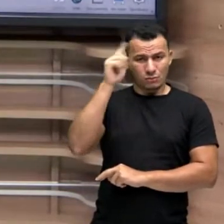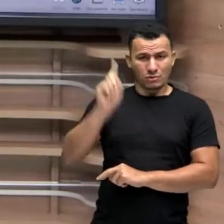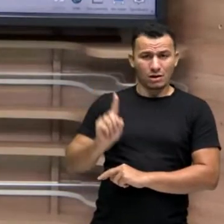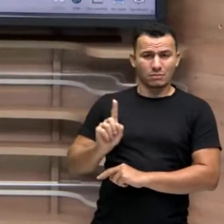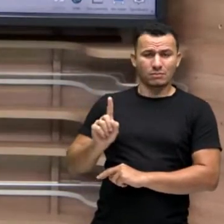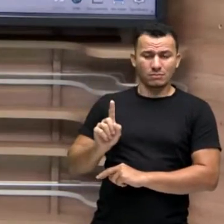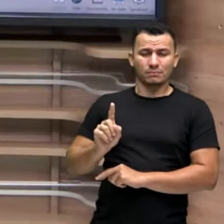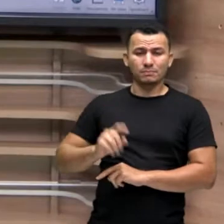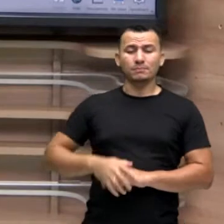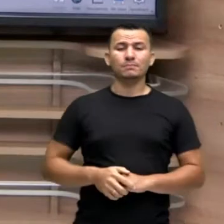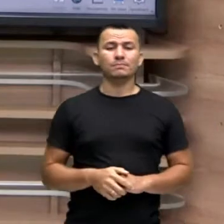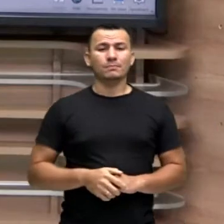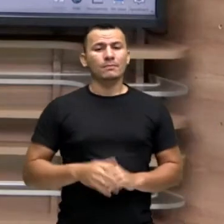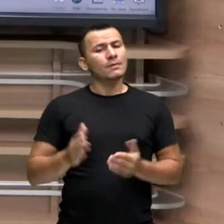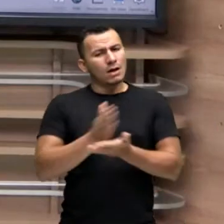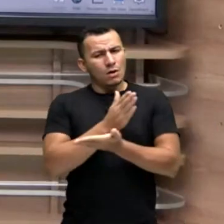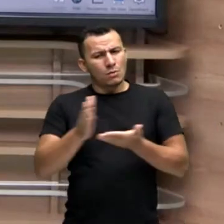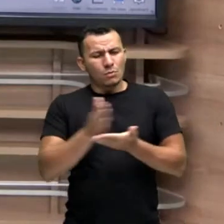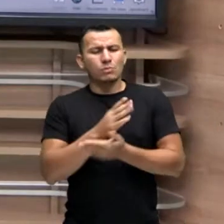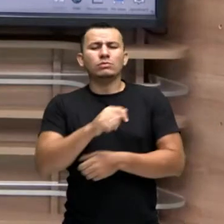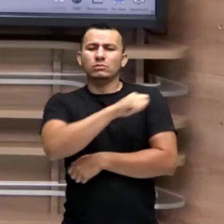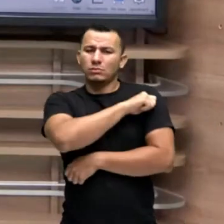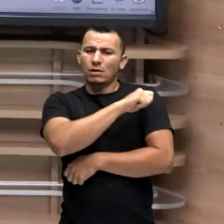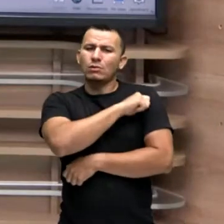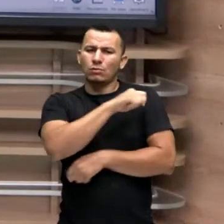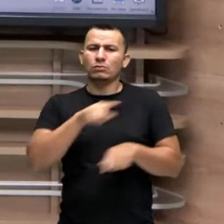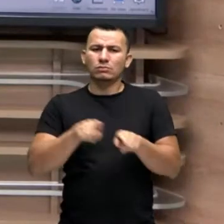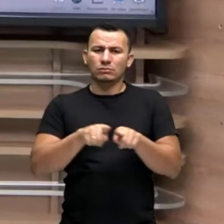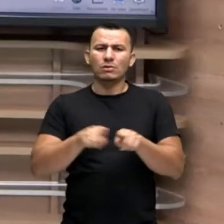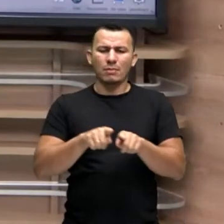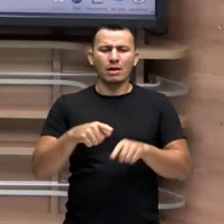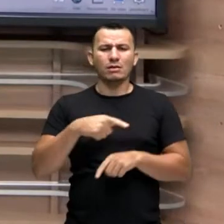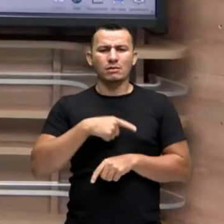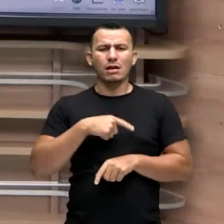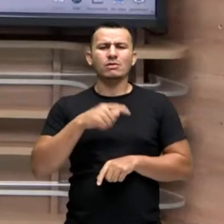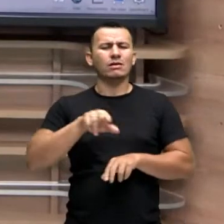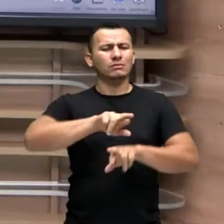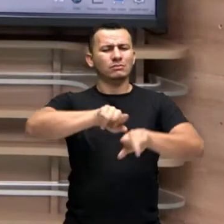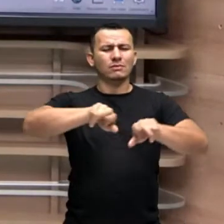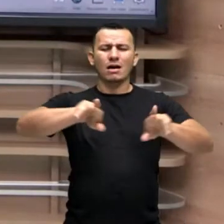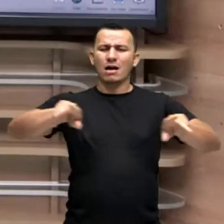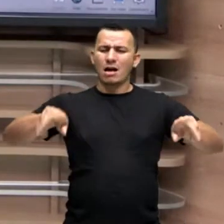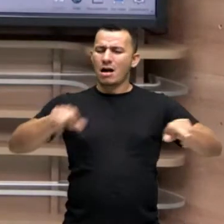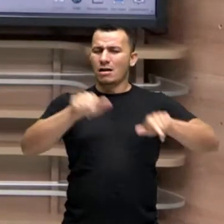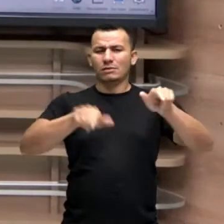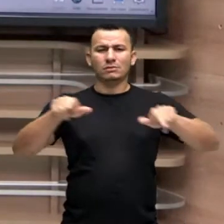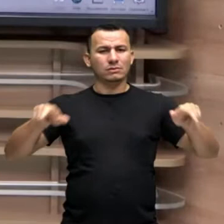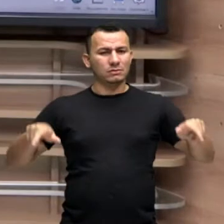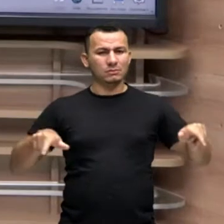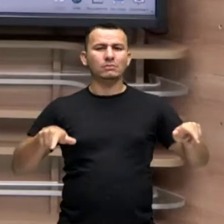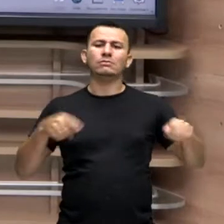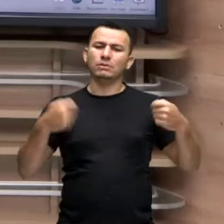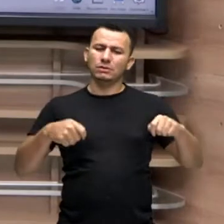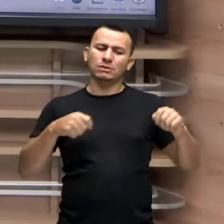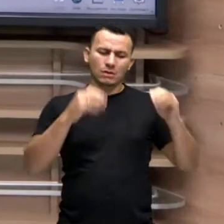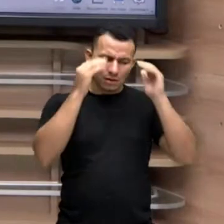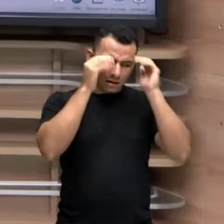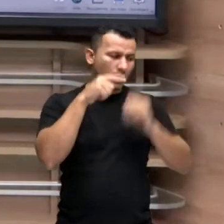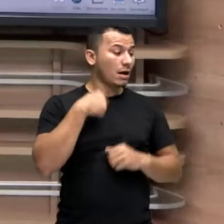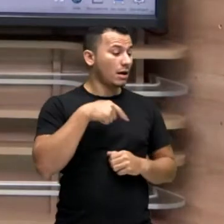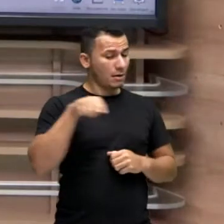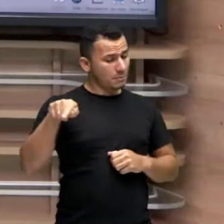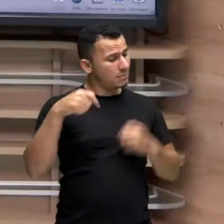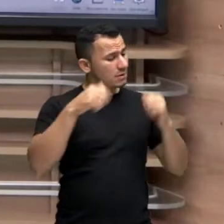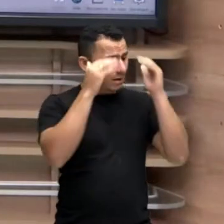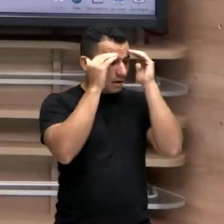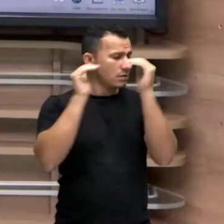tive alunos É claro que eu me impus refletir junto com a turma para respeitar a cultura deles